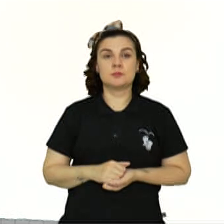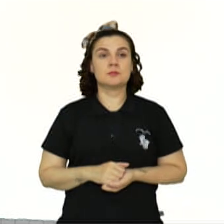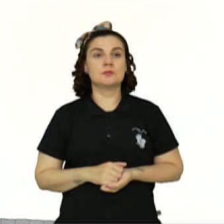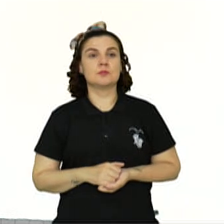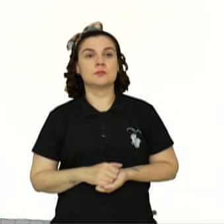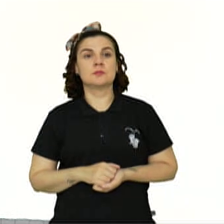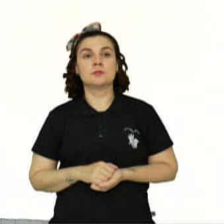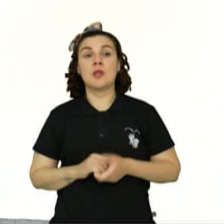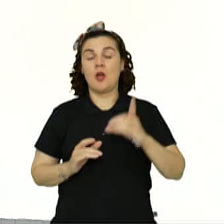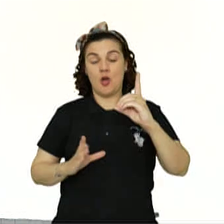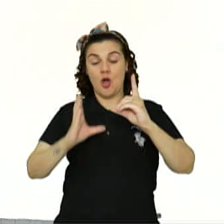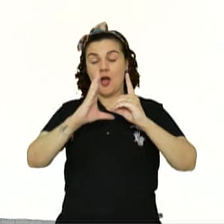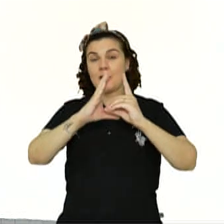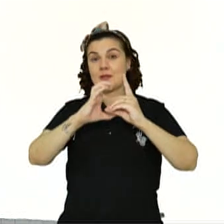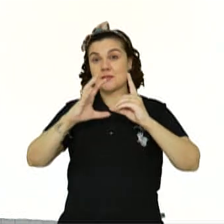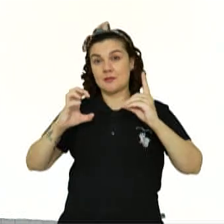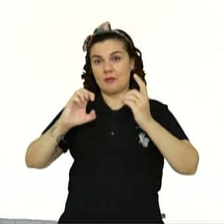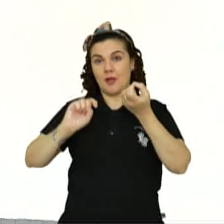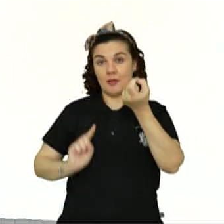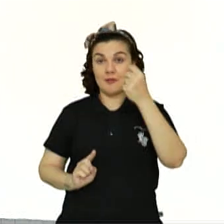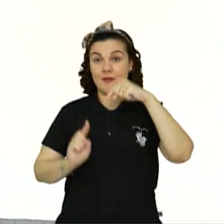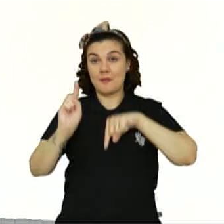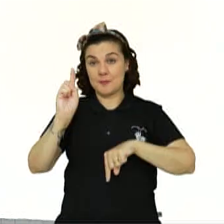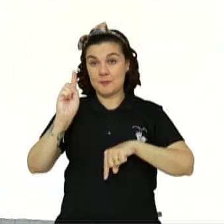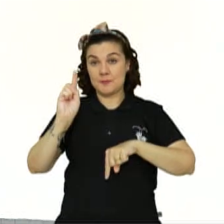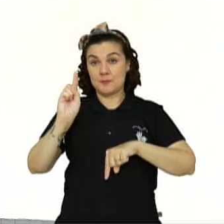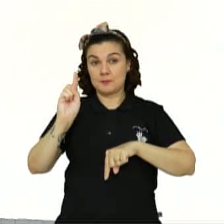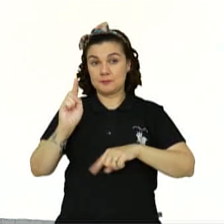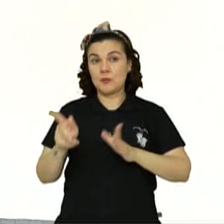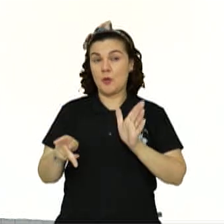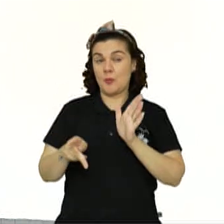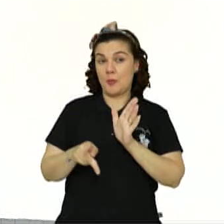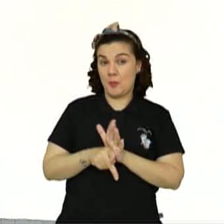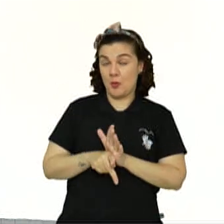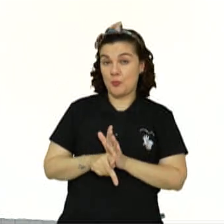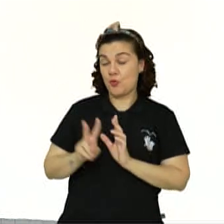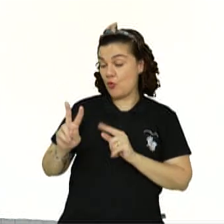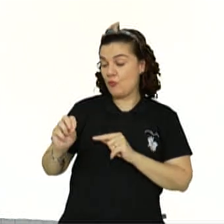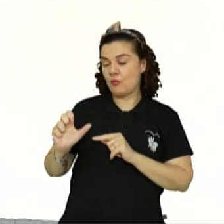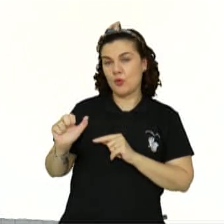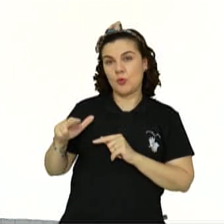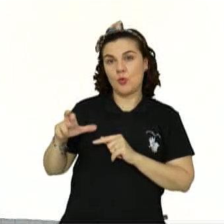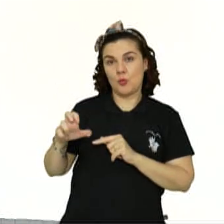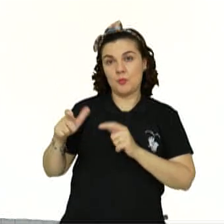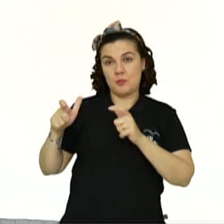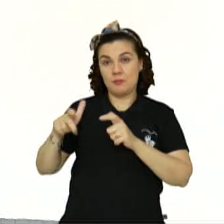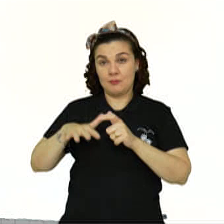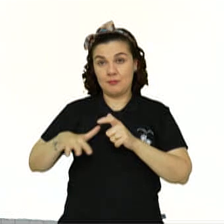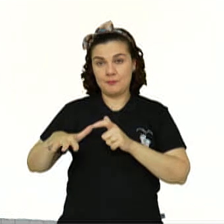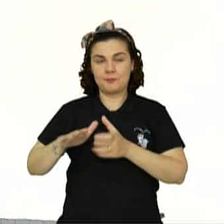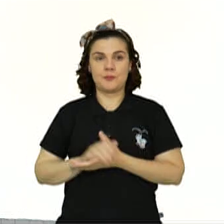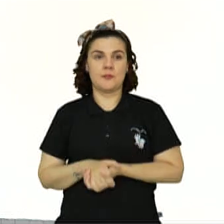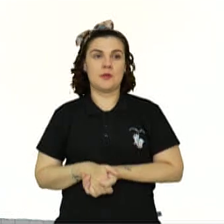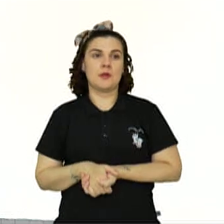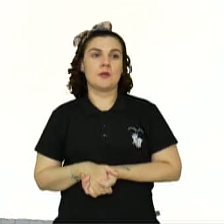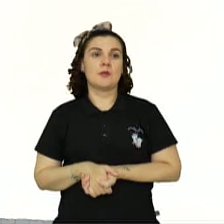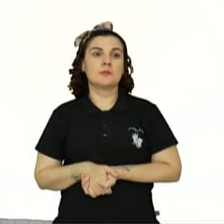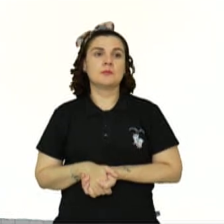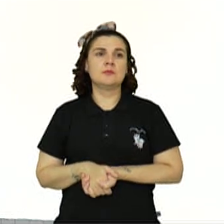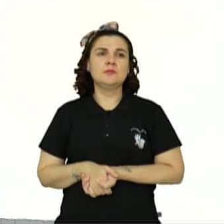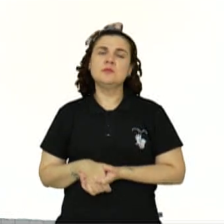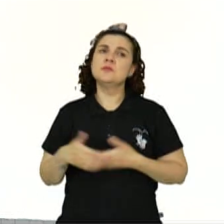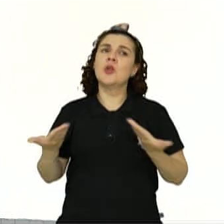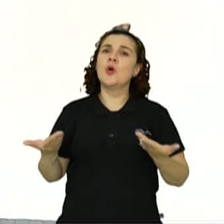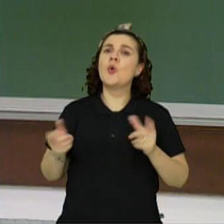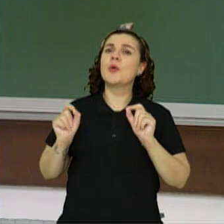vocês já na sequência. A densidade, ela é imersamente proporcional ao volume. Eu gosto de fazer perguntas como assim, gente, ó,